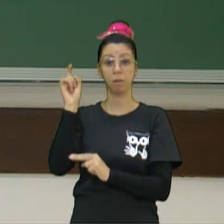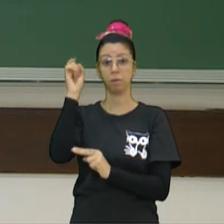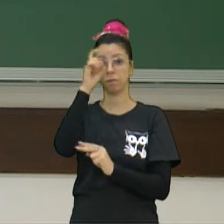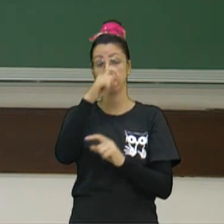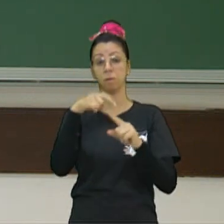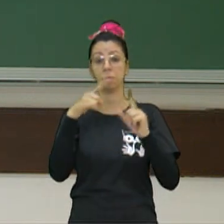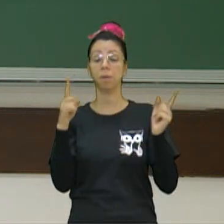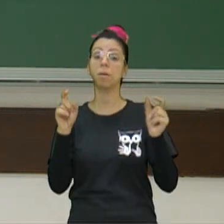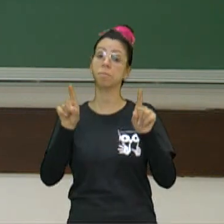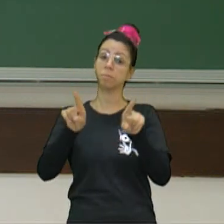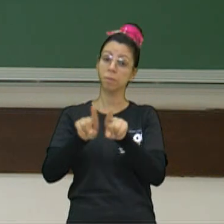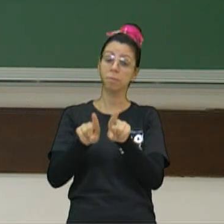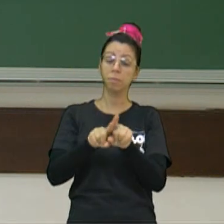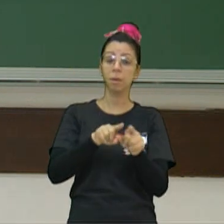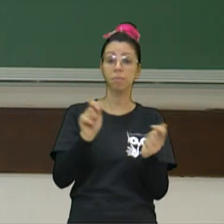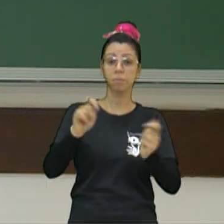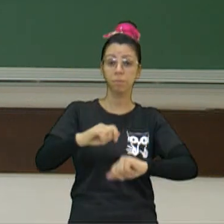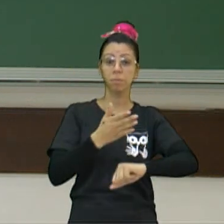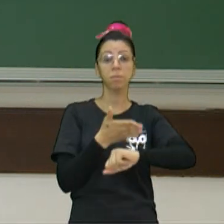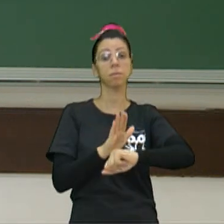essa adaptação.